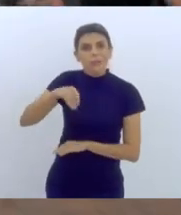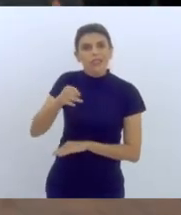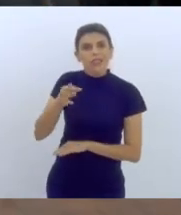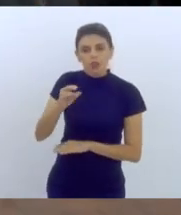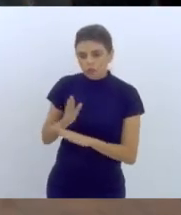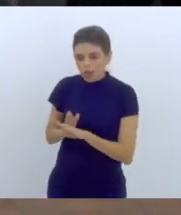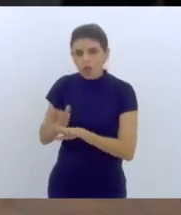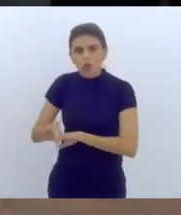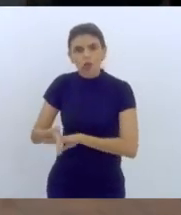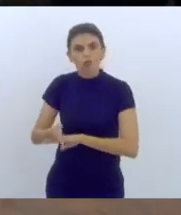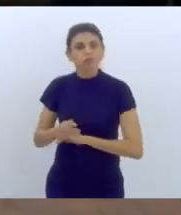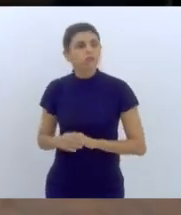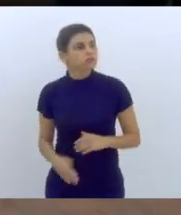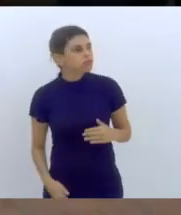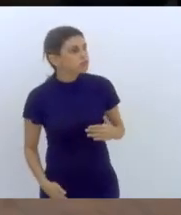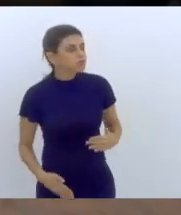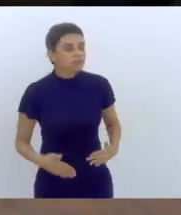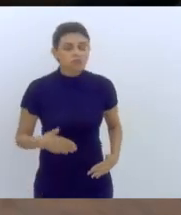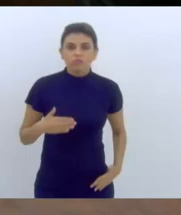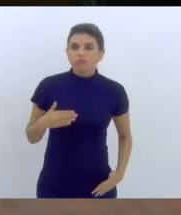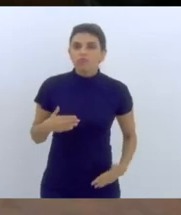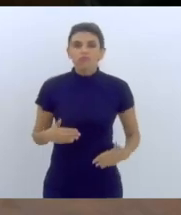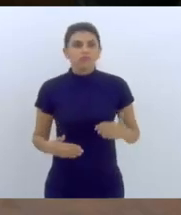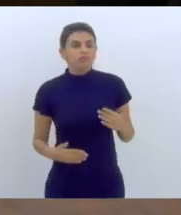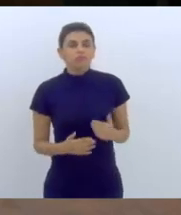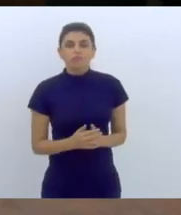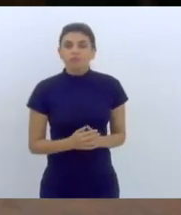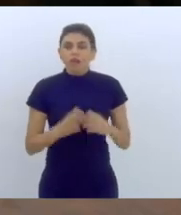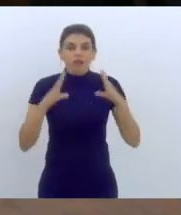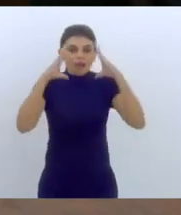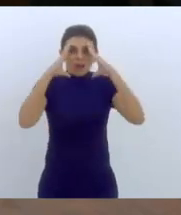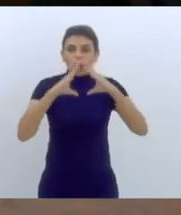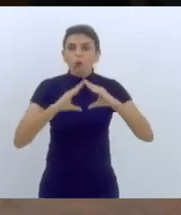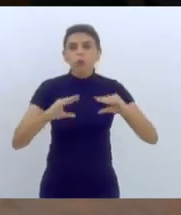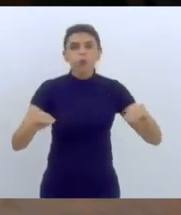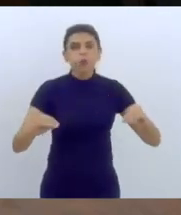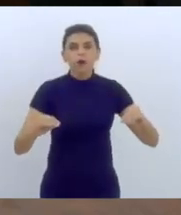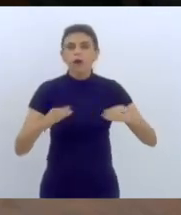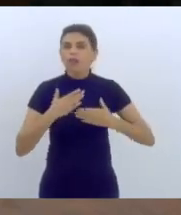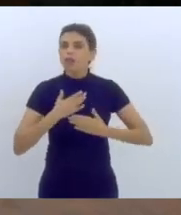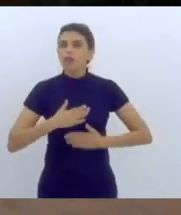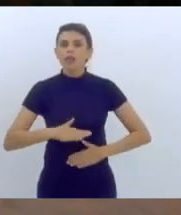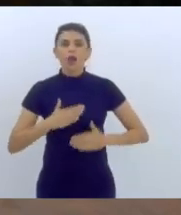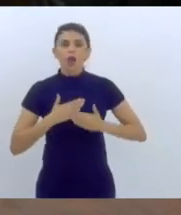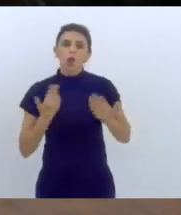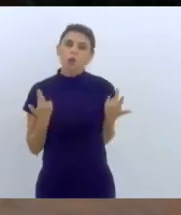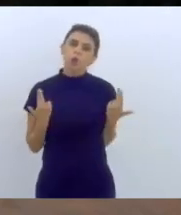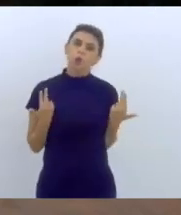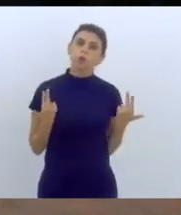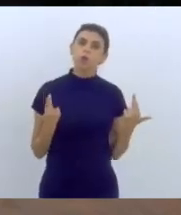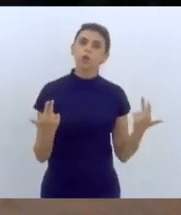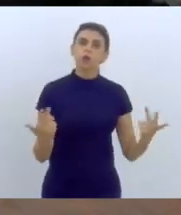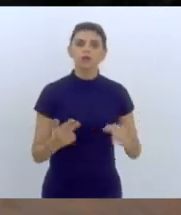na Nova Holanda com a maior tranquilidade do mundo.